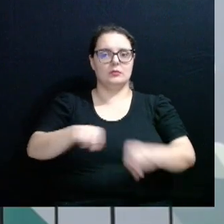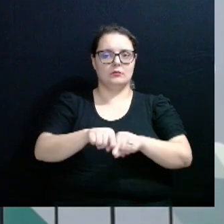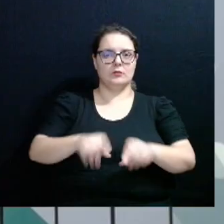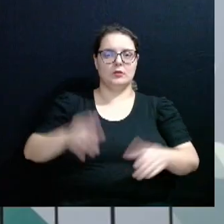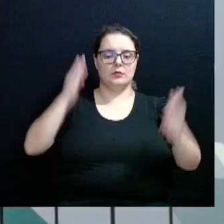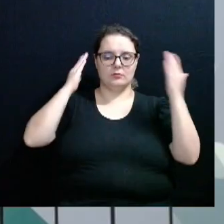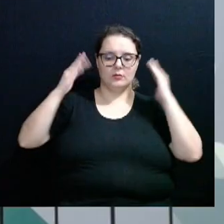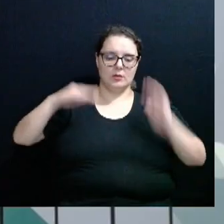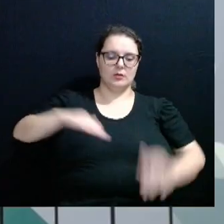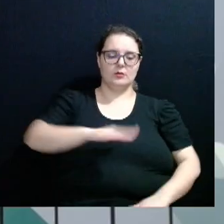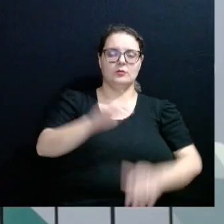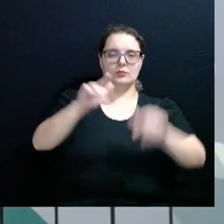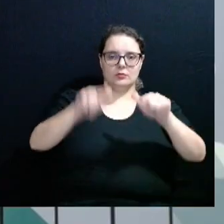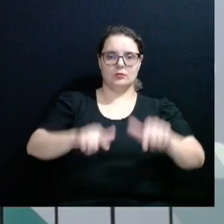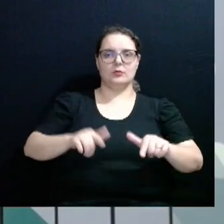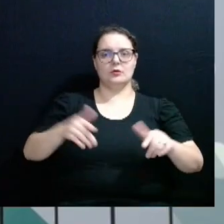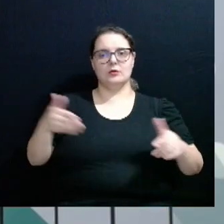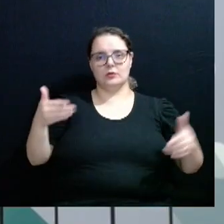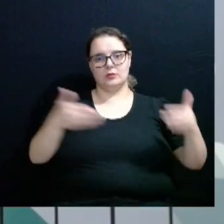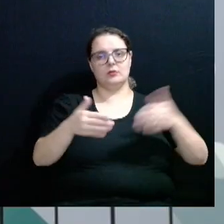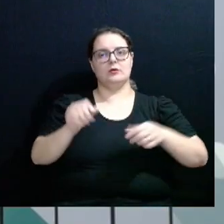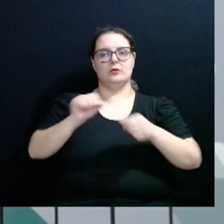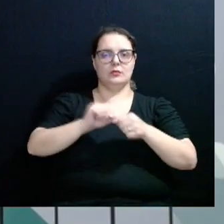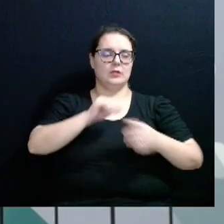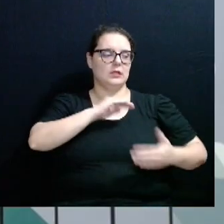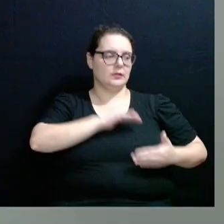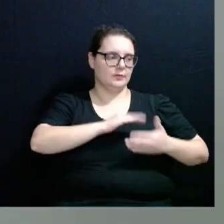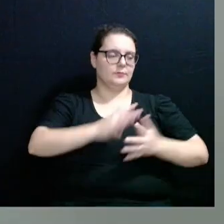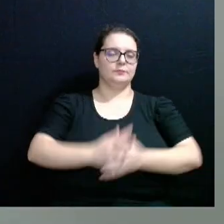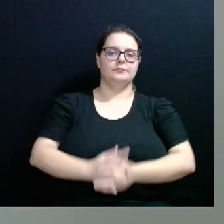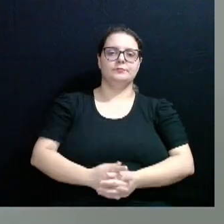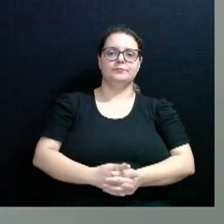local, vá e faça a mamografia.